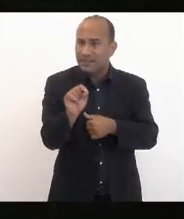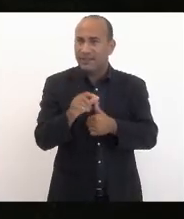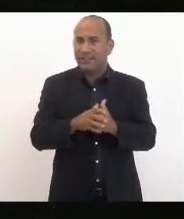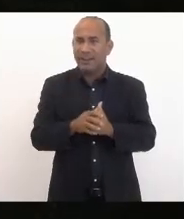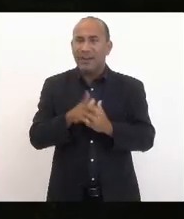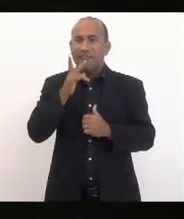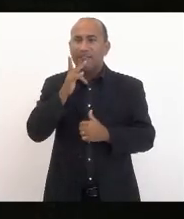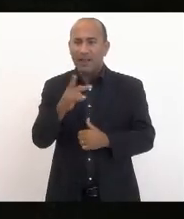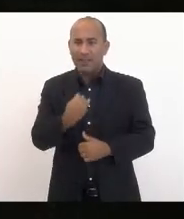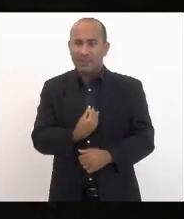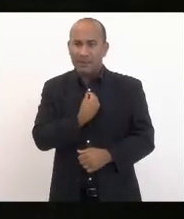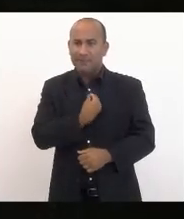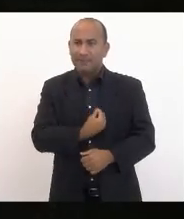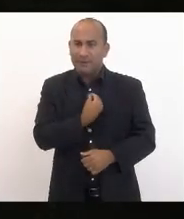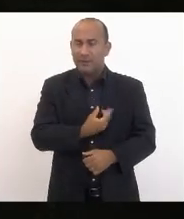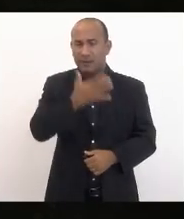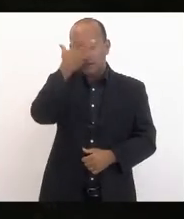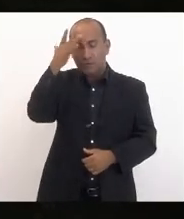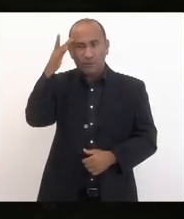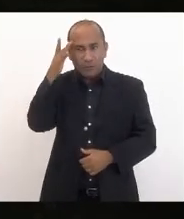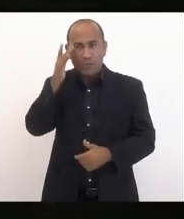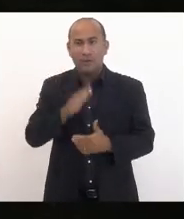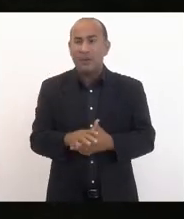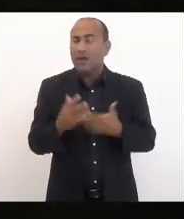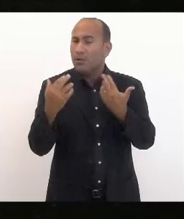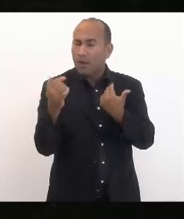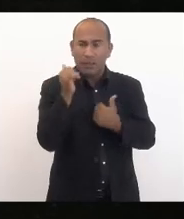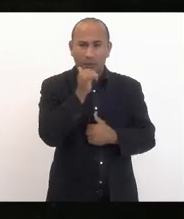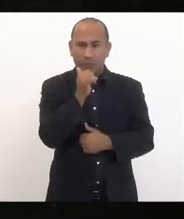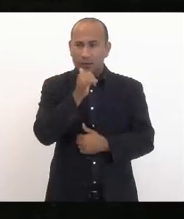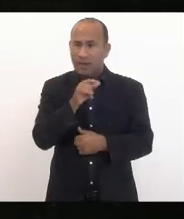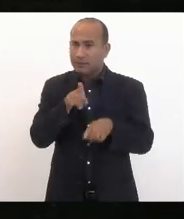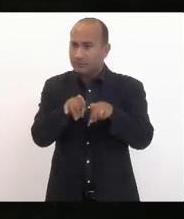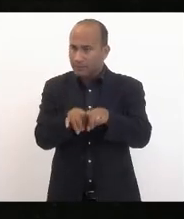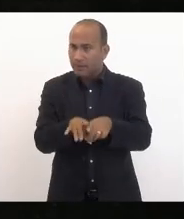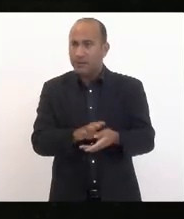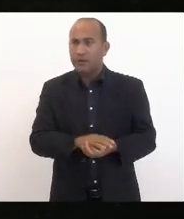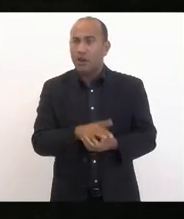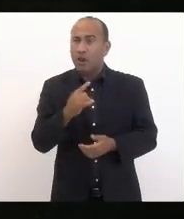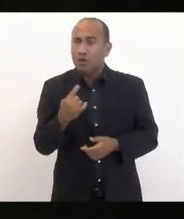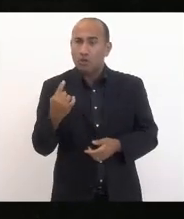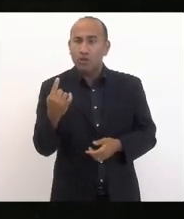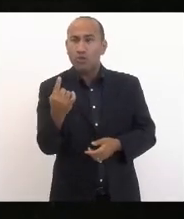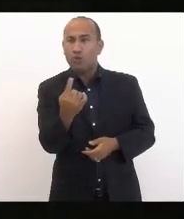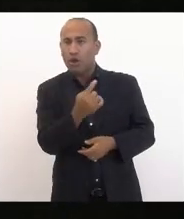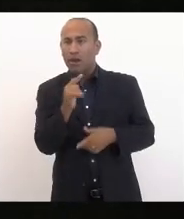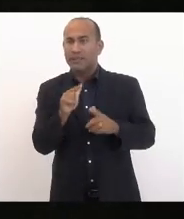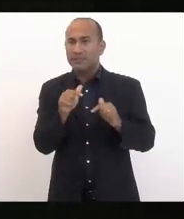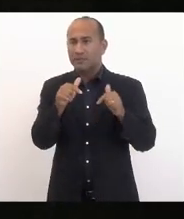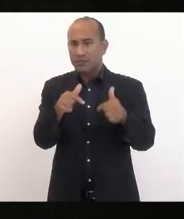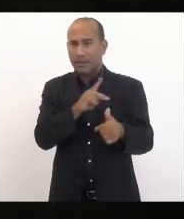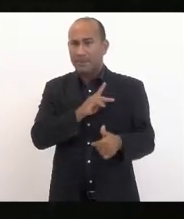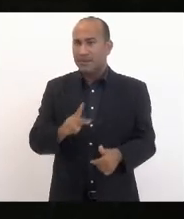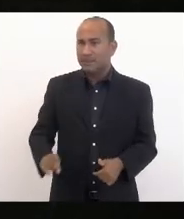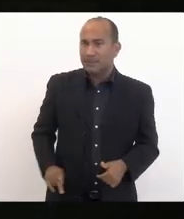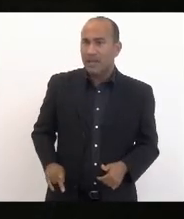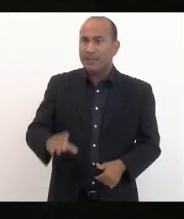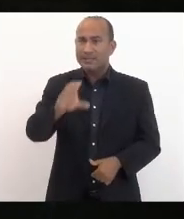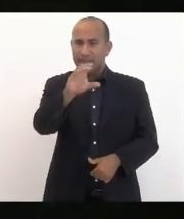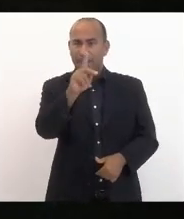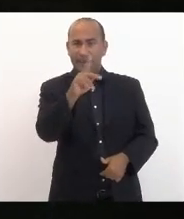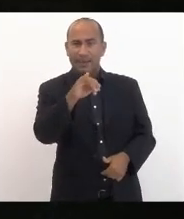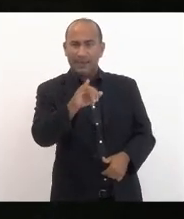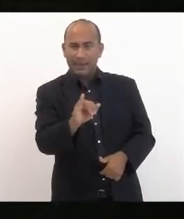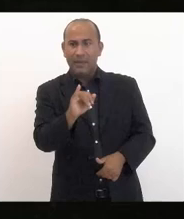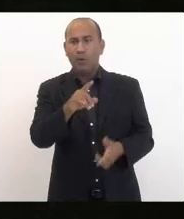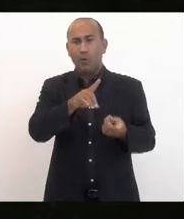a vida dessas pessoas, assim como das mulheres. Nós presidimos a CPI do